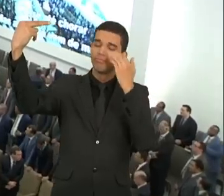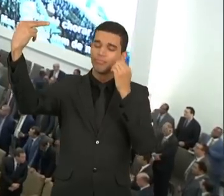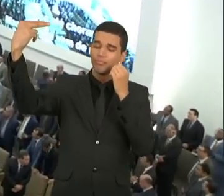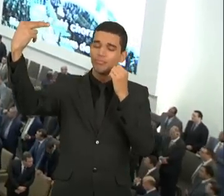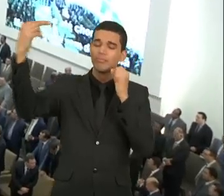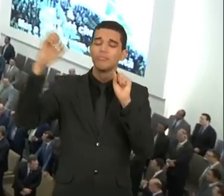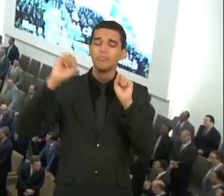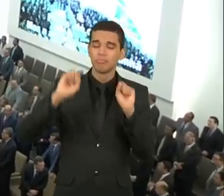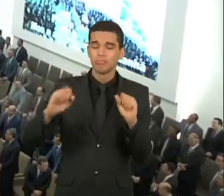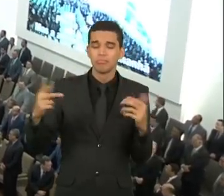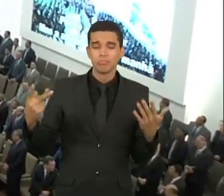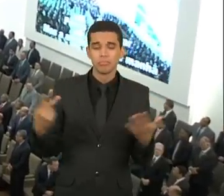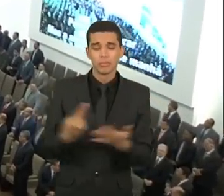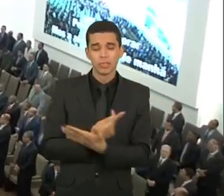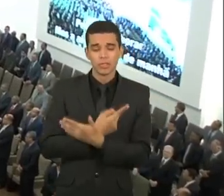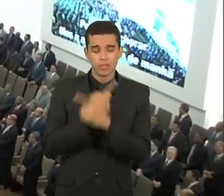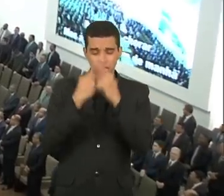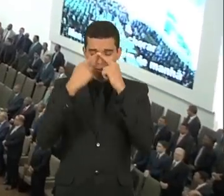Posso até